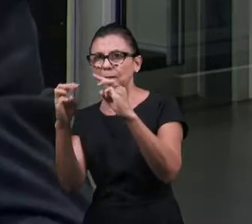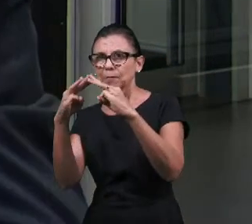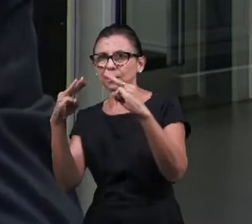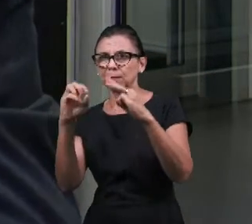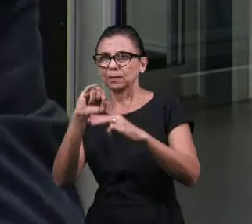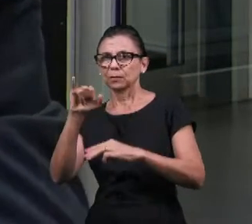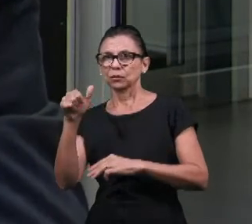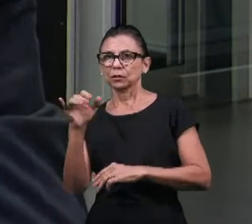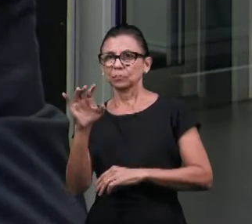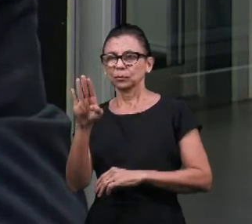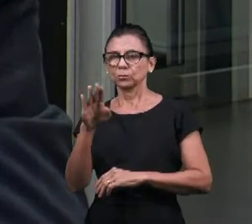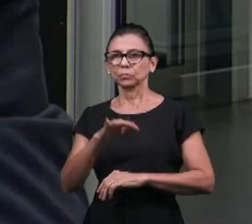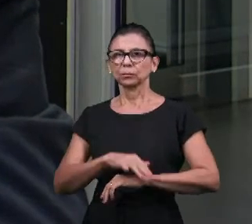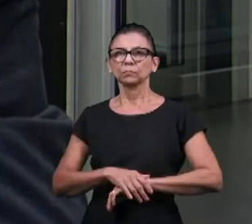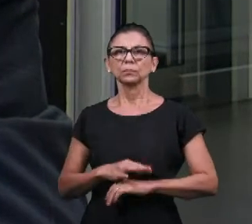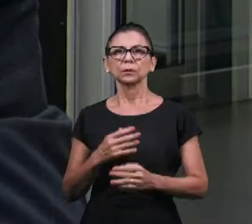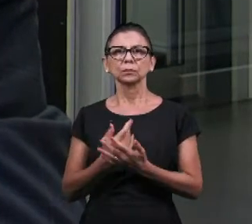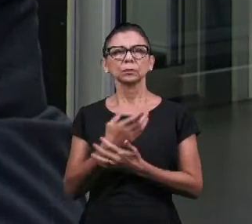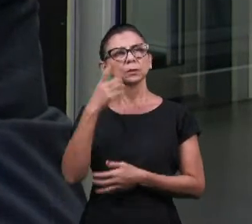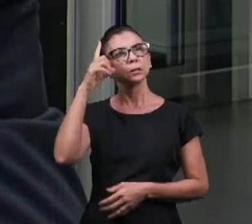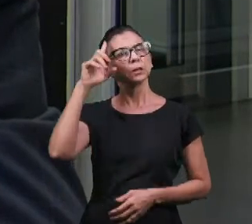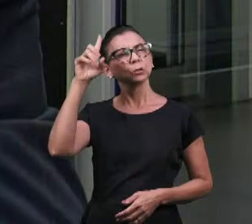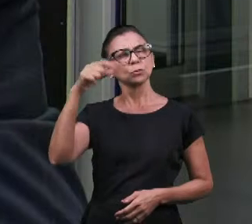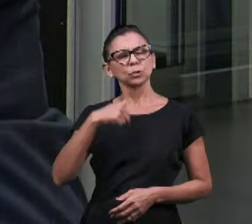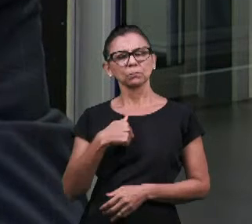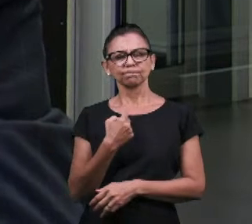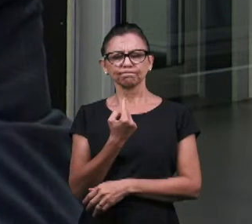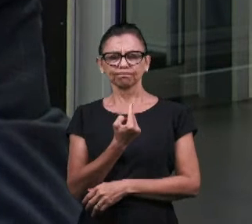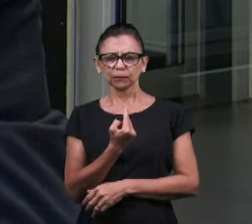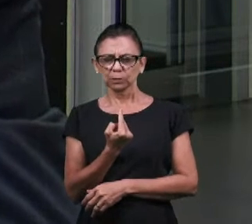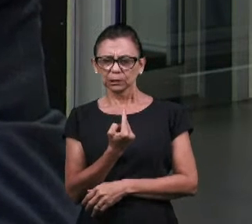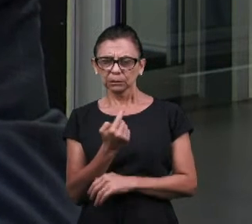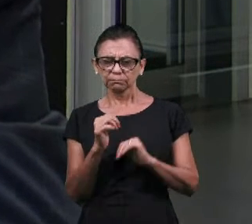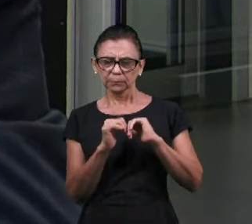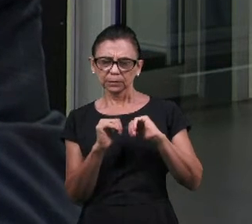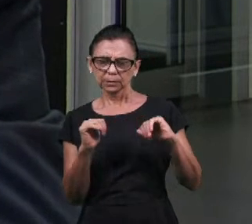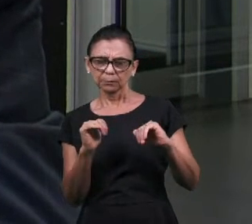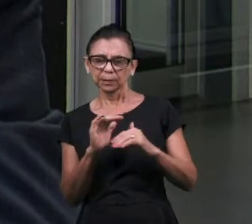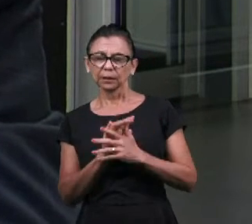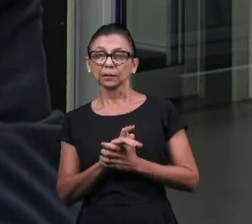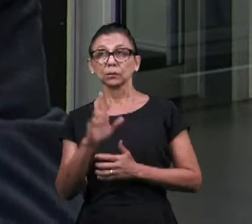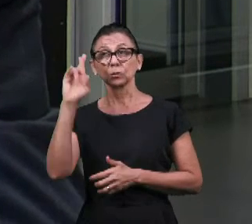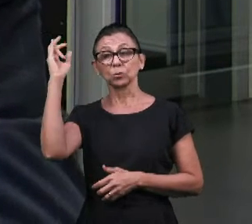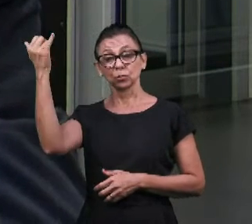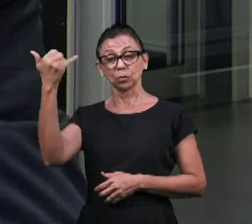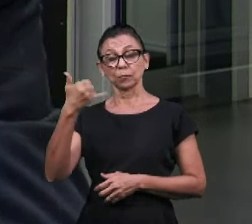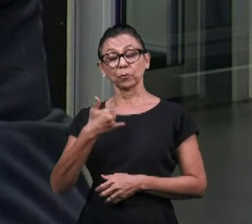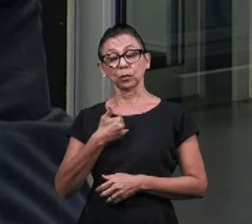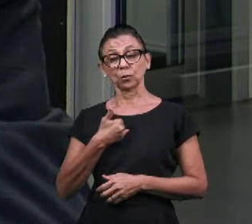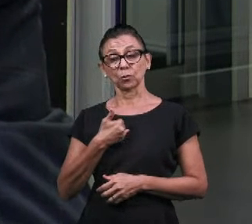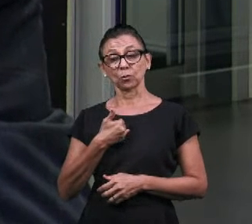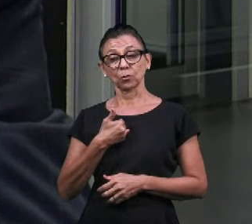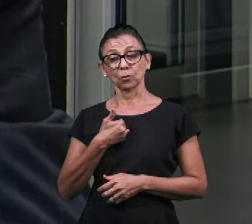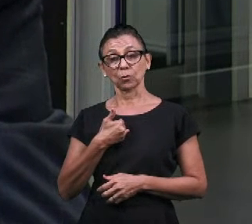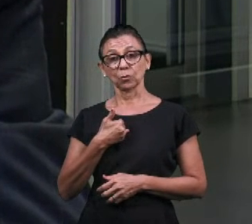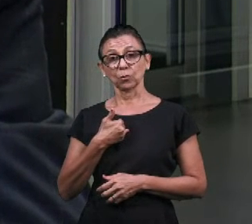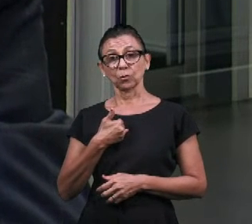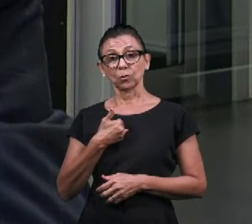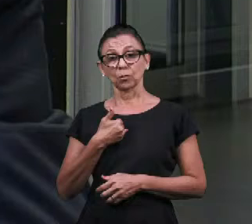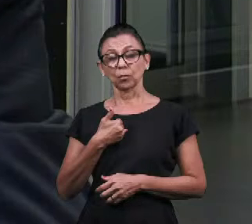mais isolado e Deus falou assim: você vai ser ordenado aqui.